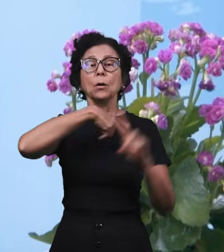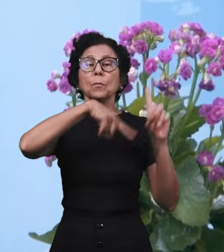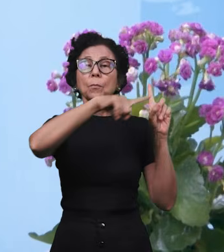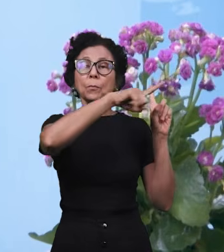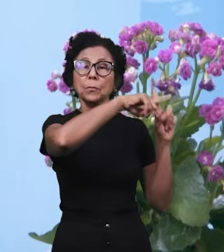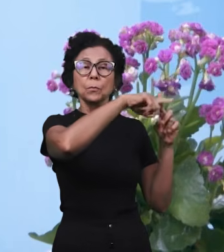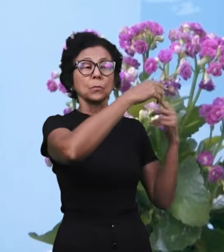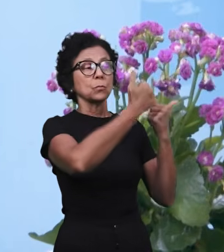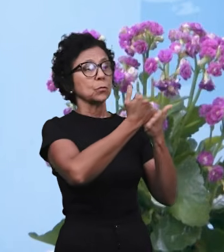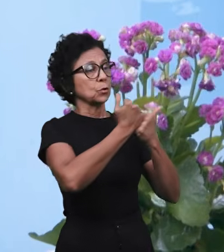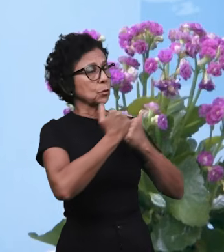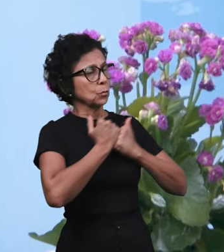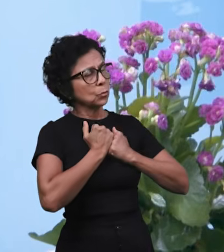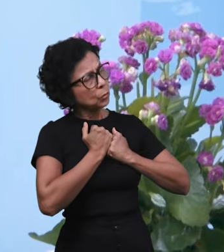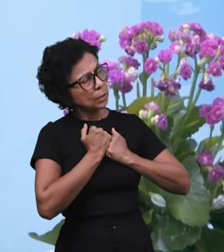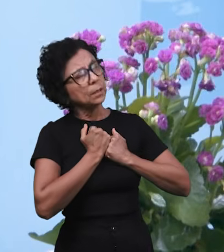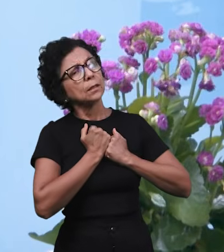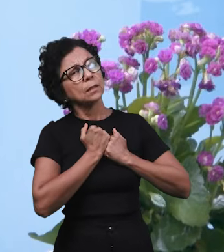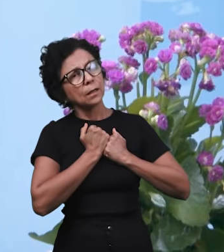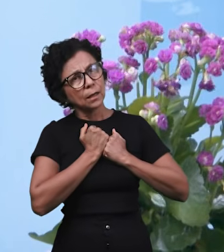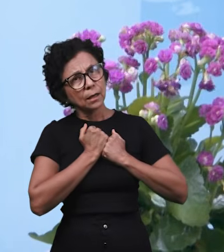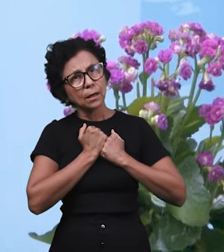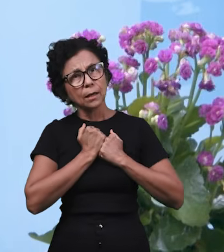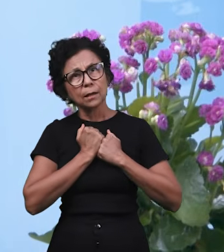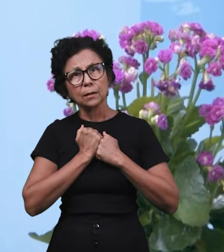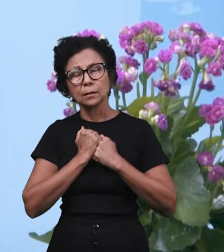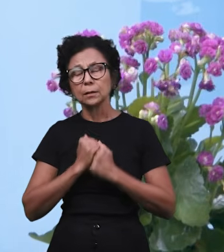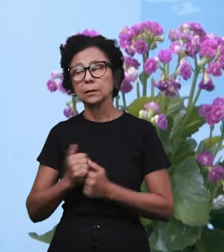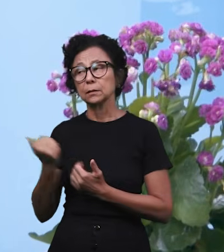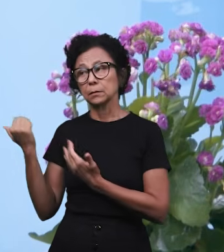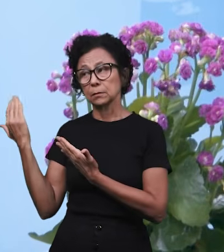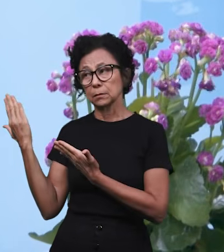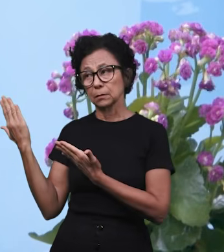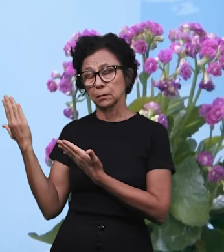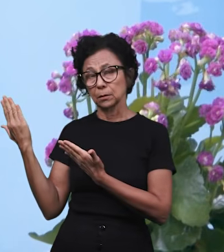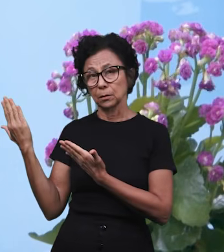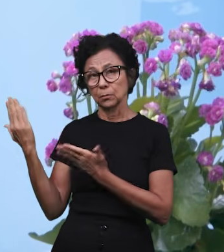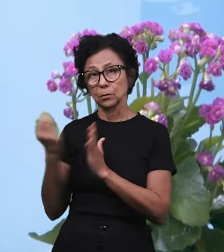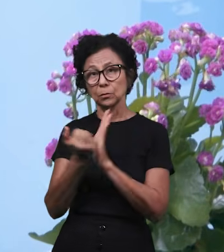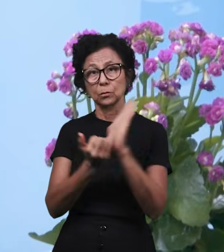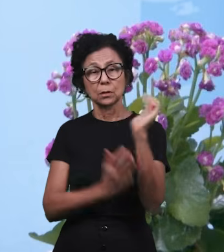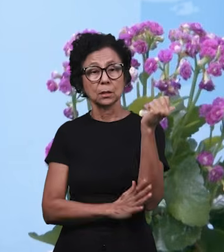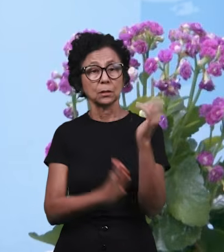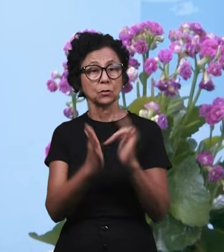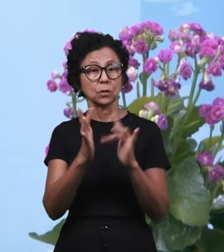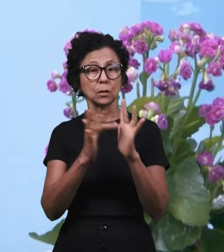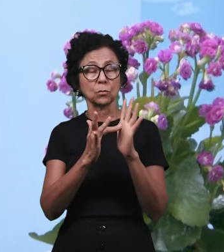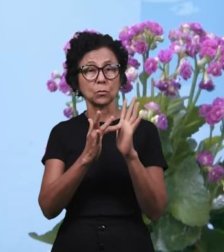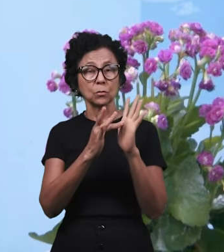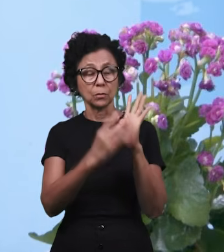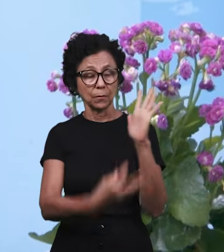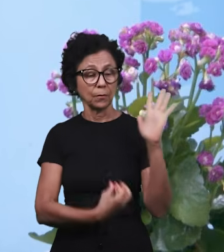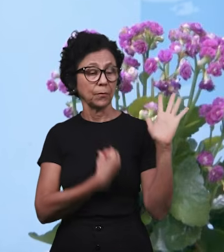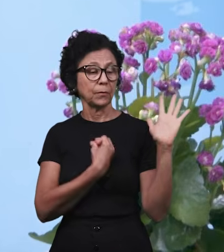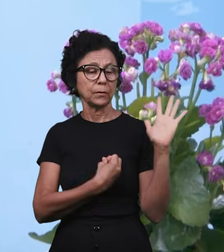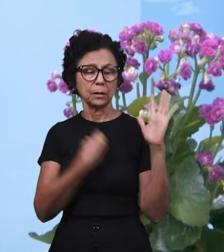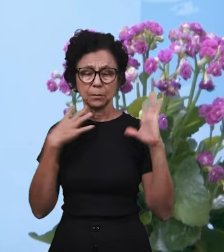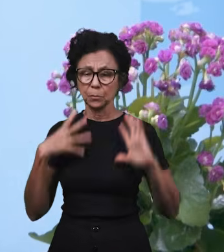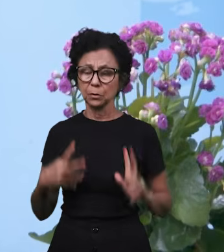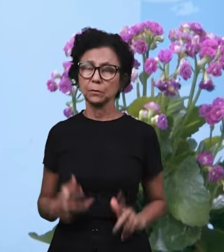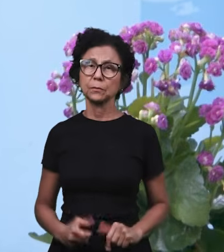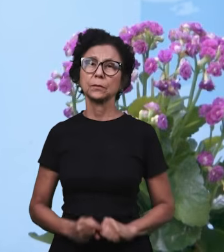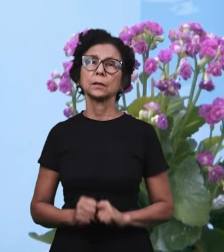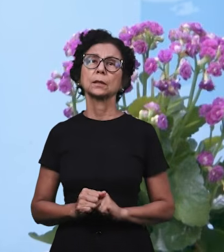substituir, morreu na cruz. Então, o sangue dele me dá vida, Ele que, me purifica. Então, o sangue de